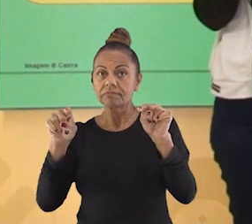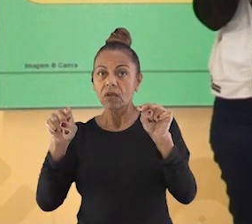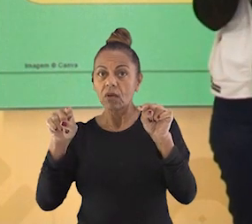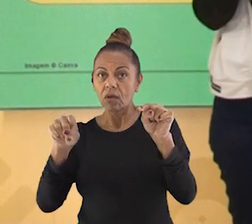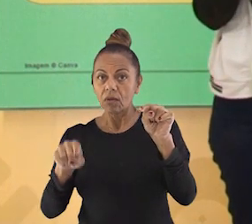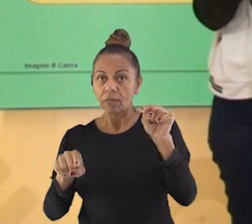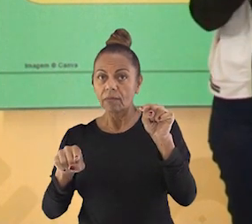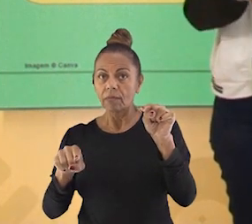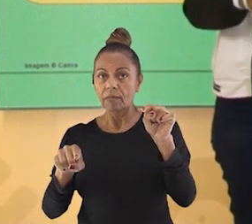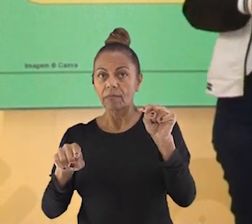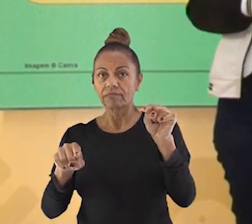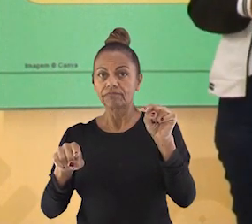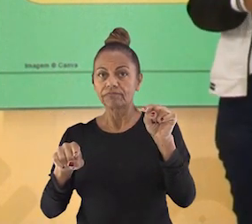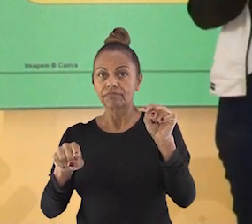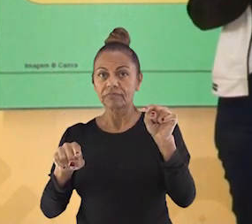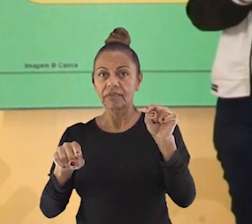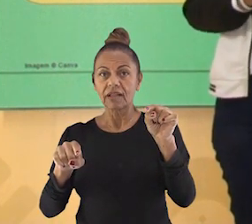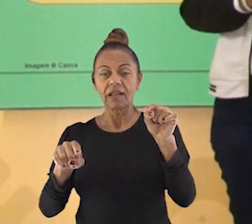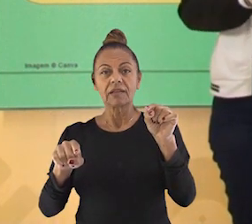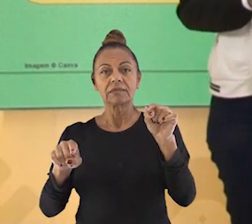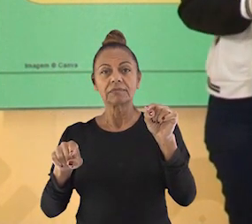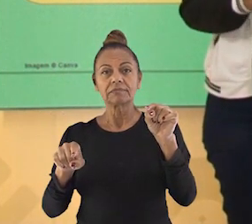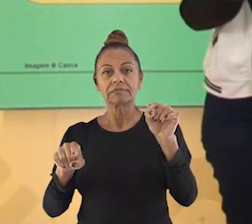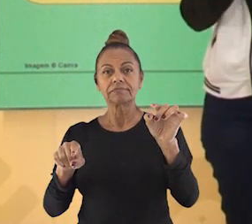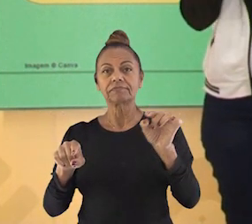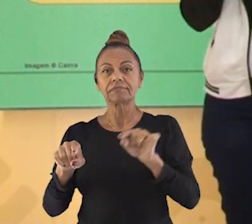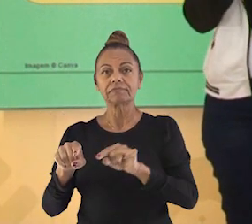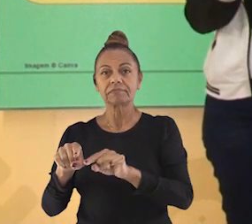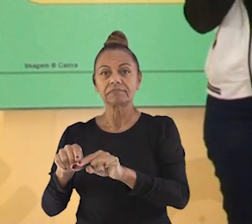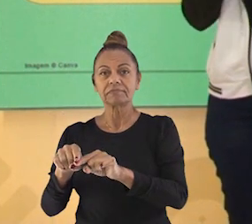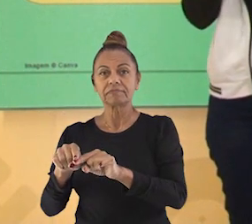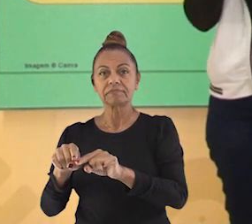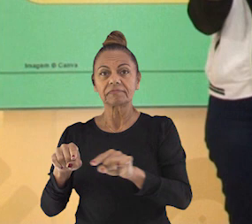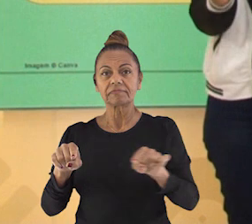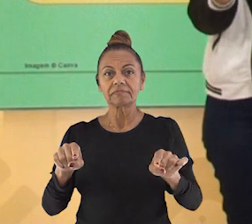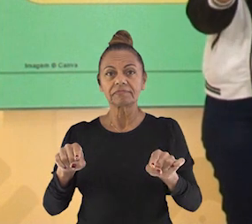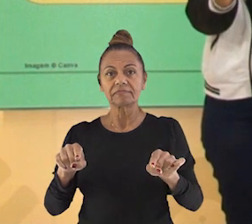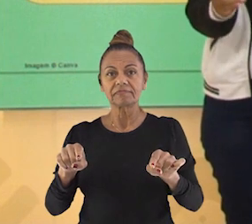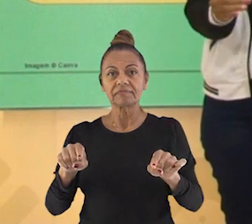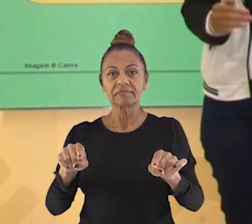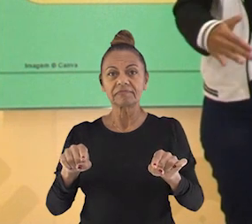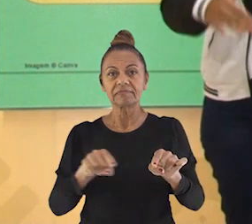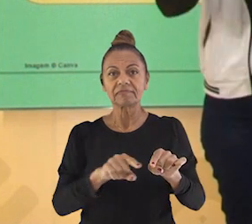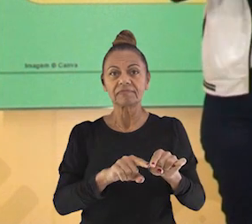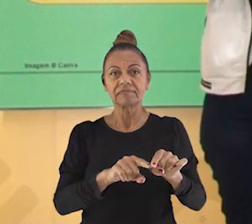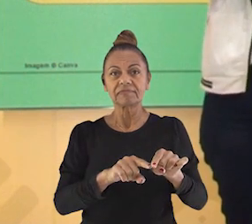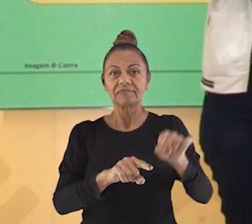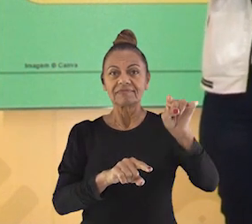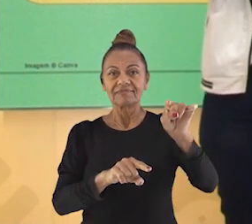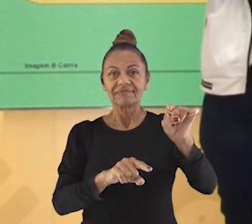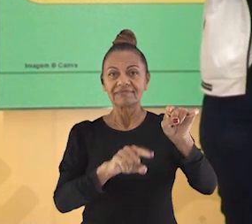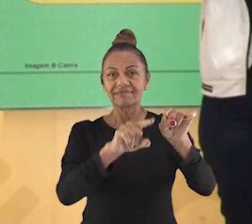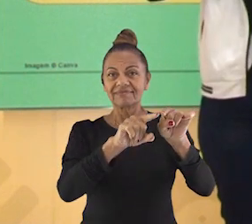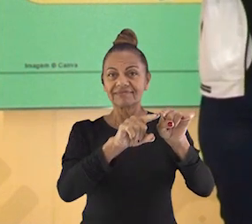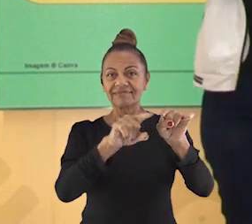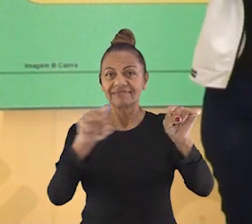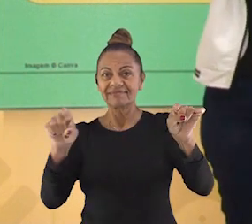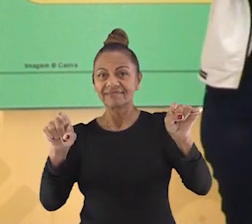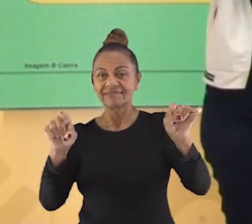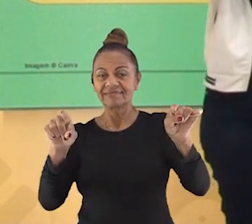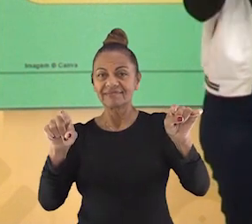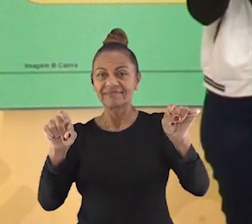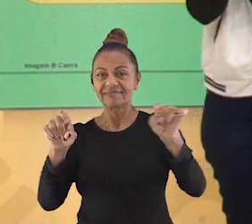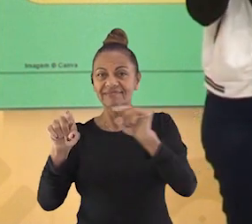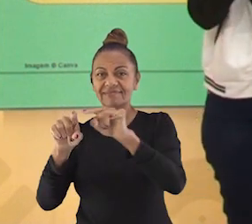vertical. Então, é uma regra que não pode ligar os pontinhos de qualquer jeito. Tem que ser ou na horizontal ou